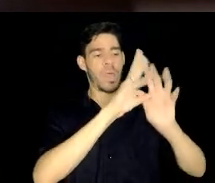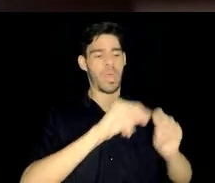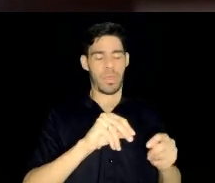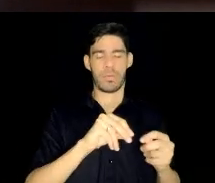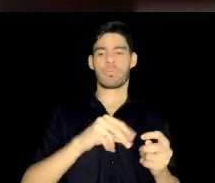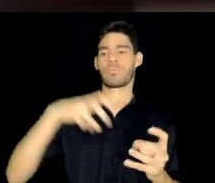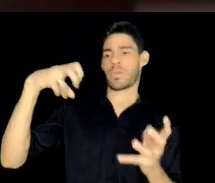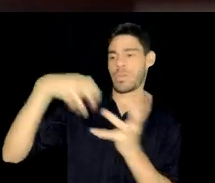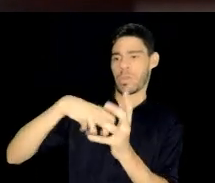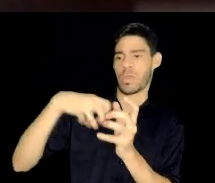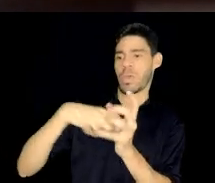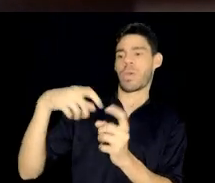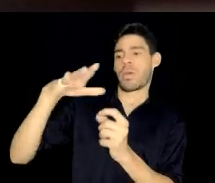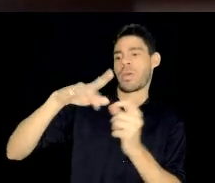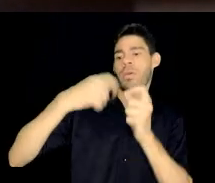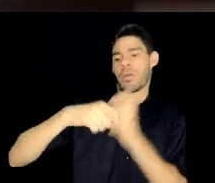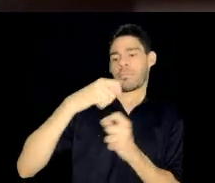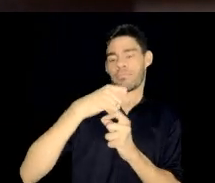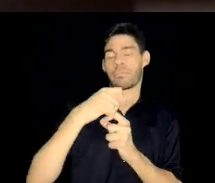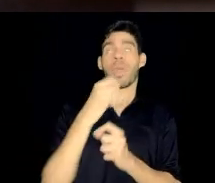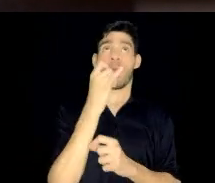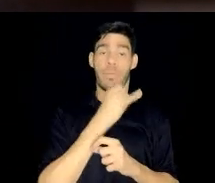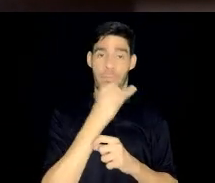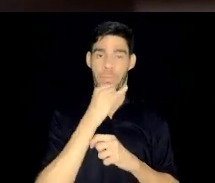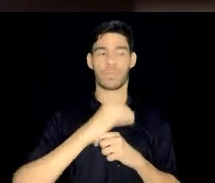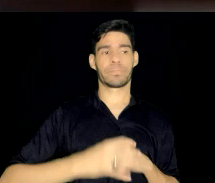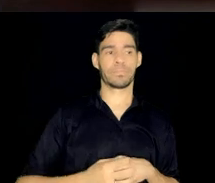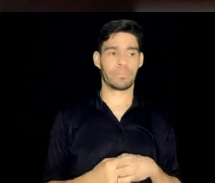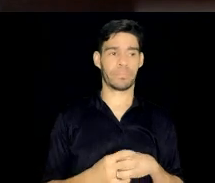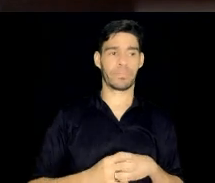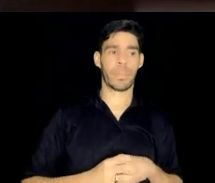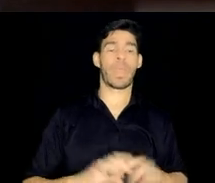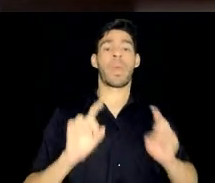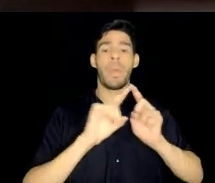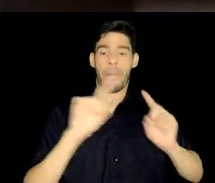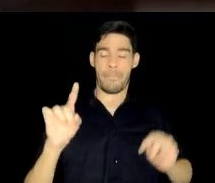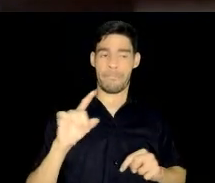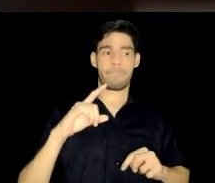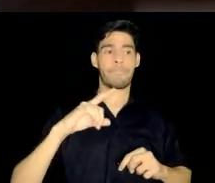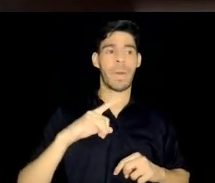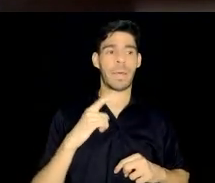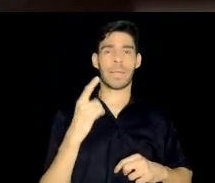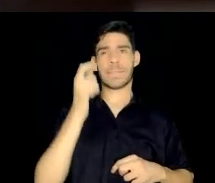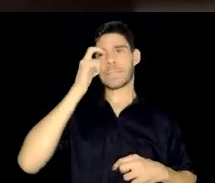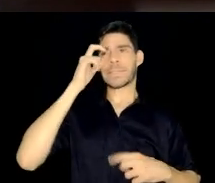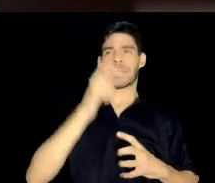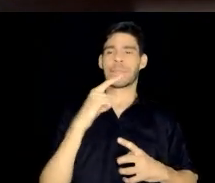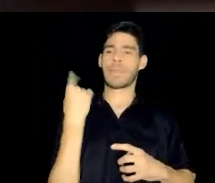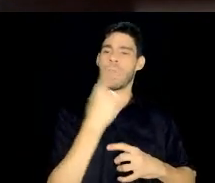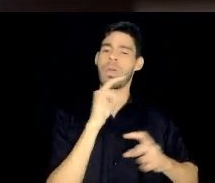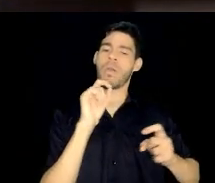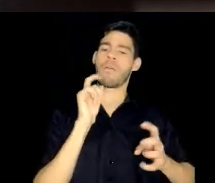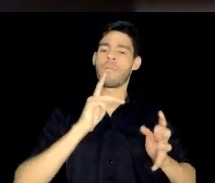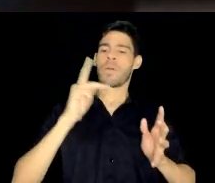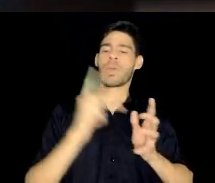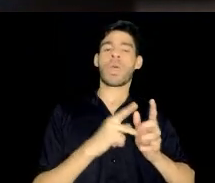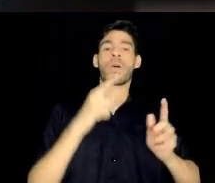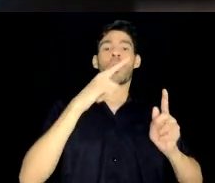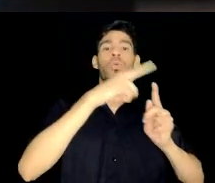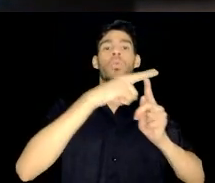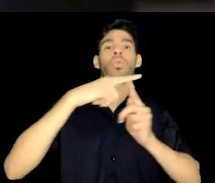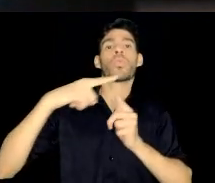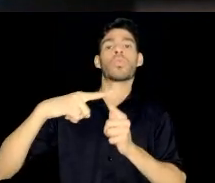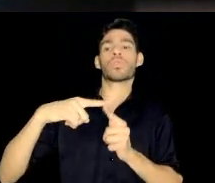crime e condenado na esfera administrativa, por exemplo. Mas o que nos interessa ver são os